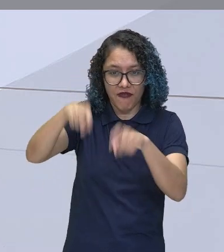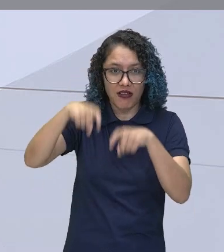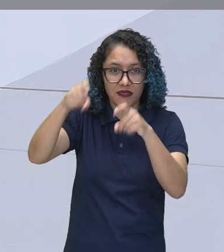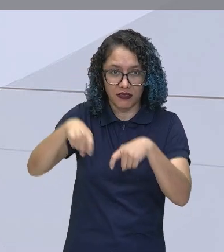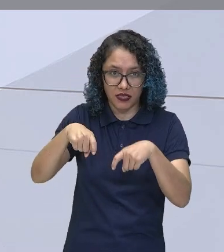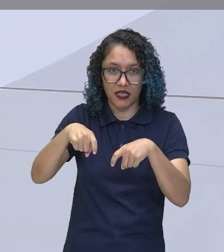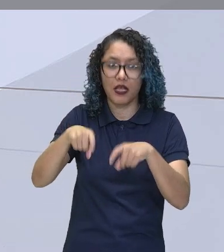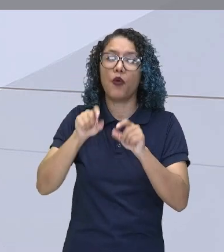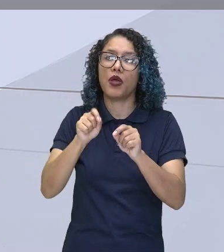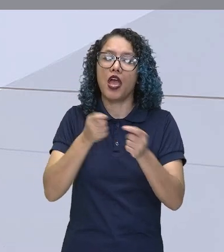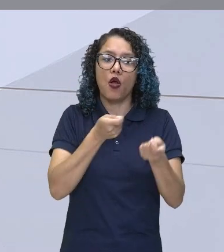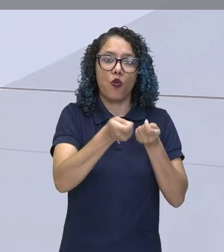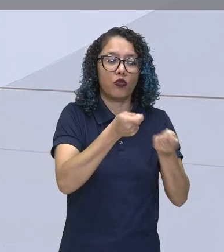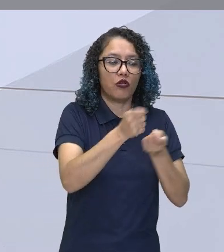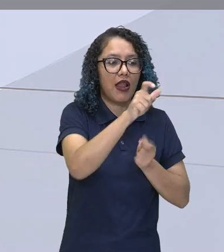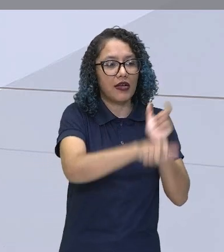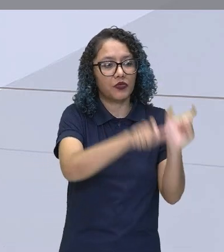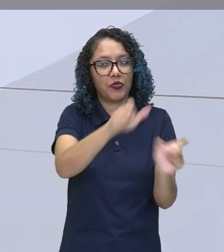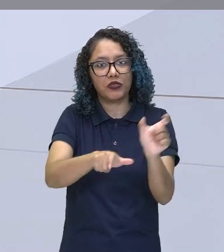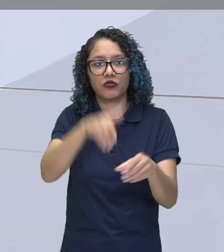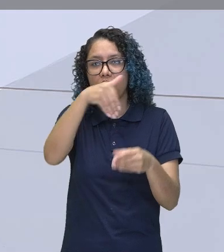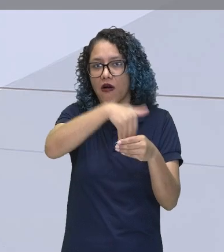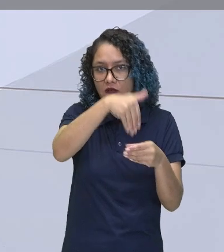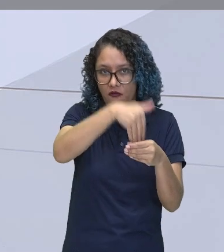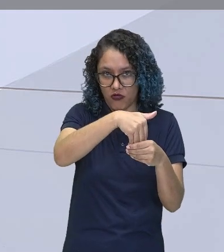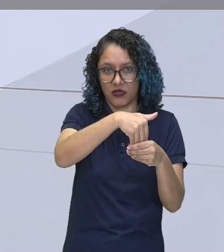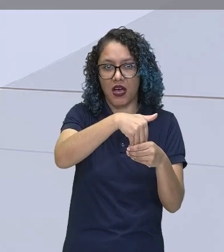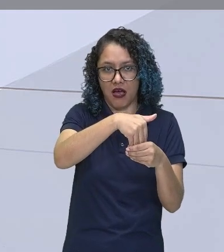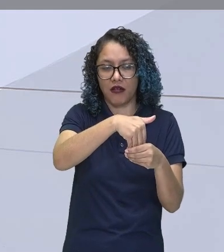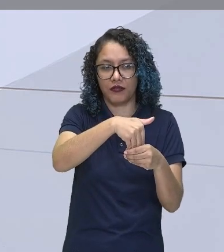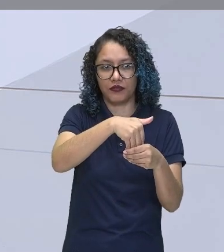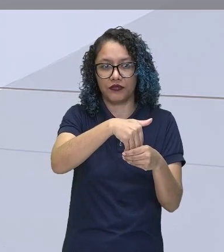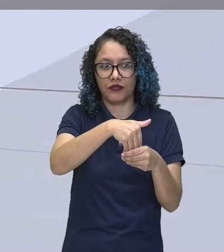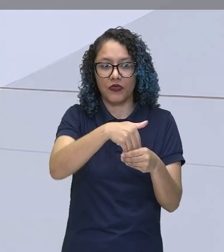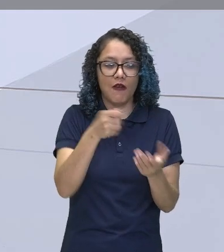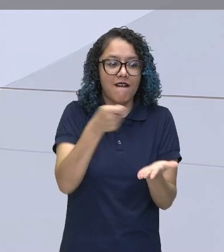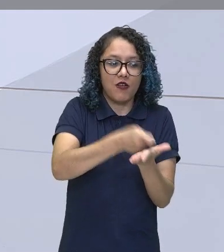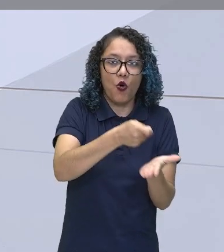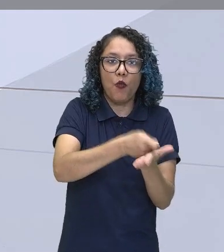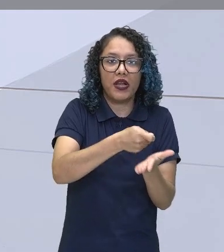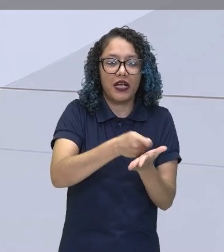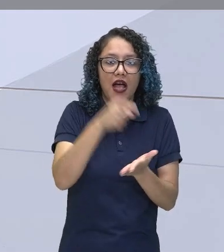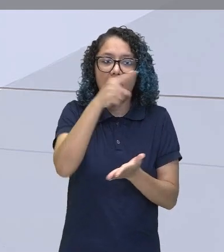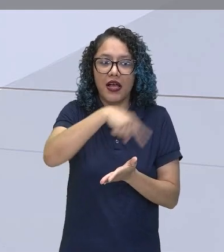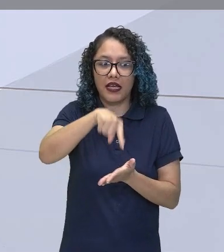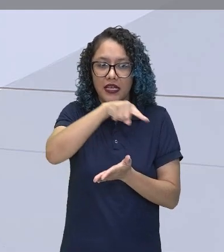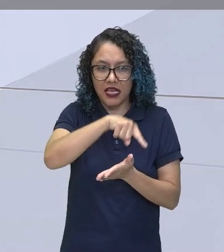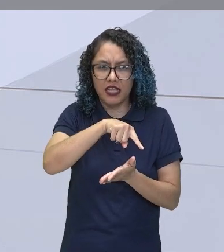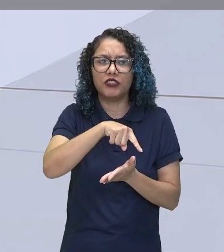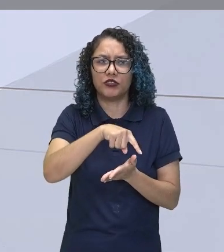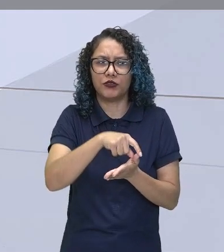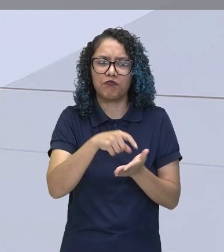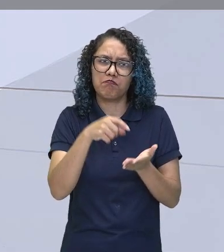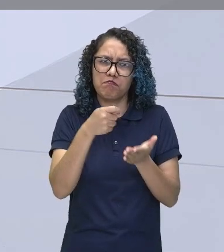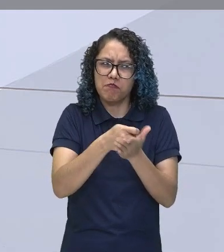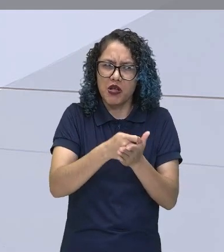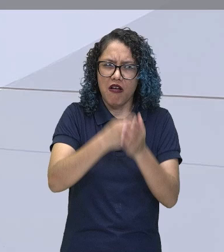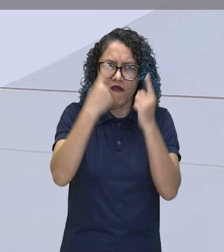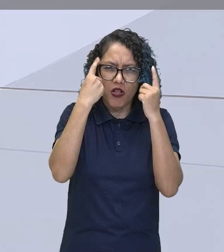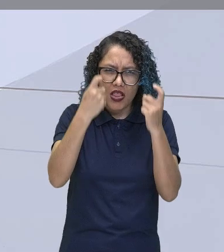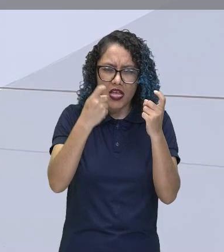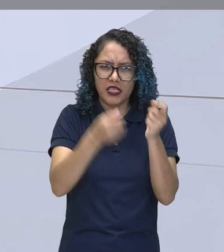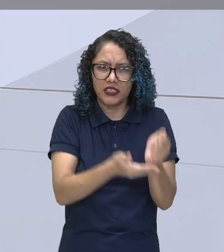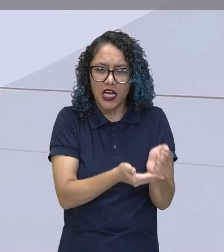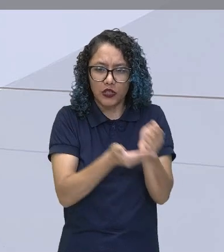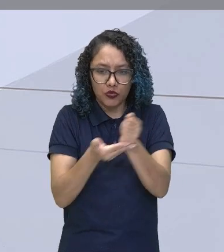geralmente dependentes economicamente deles, né? Por meio de pressão, violência e favores. Então,